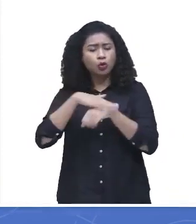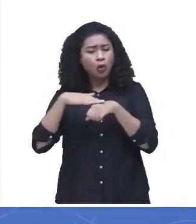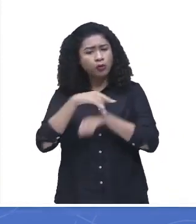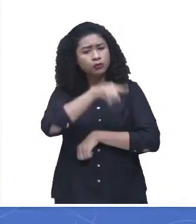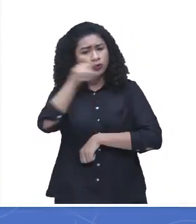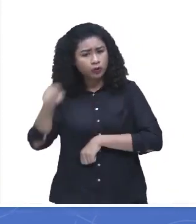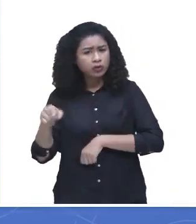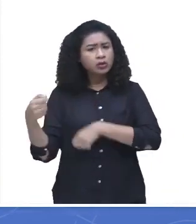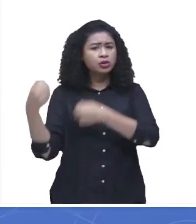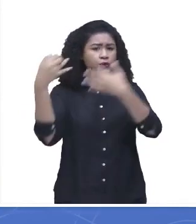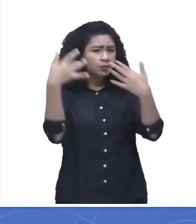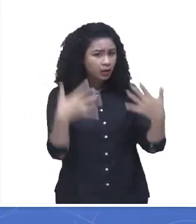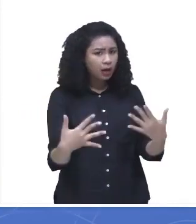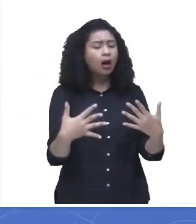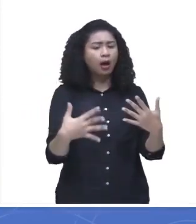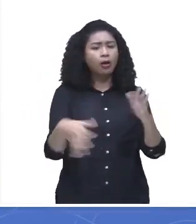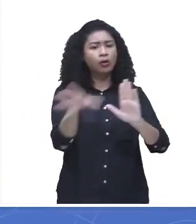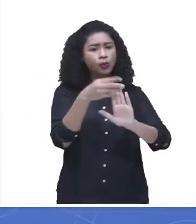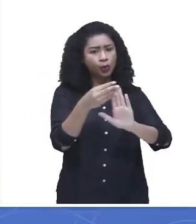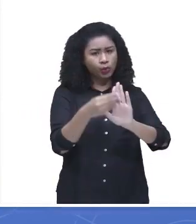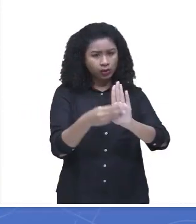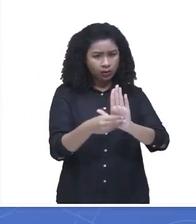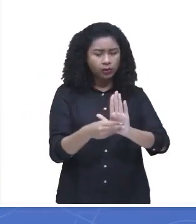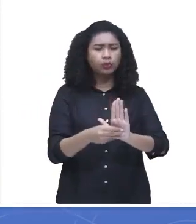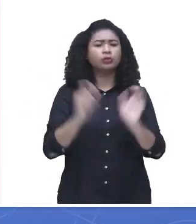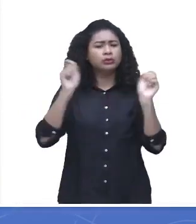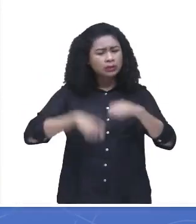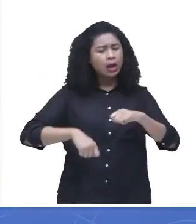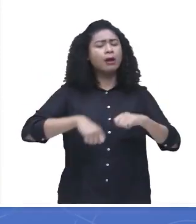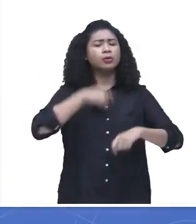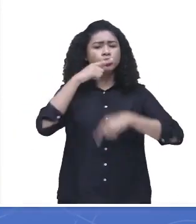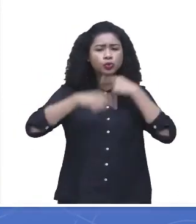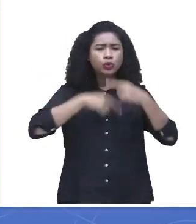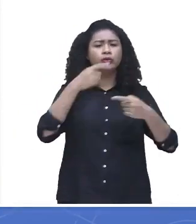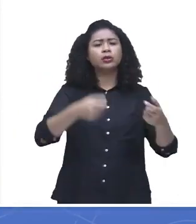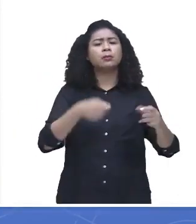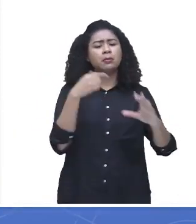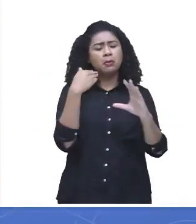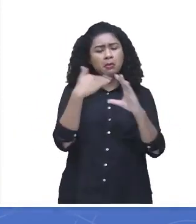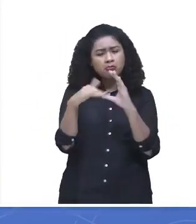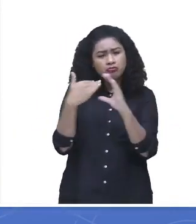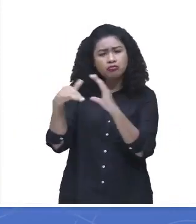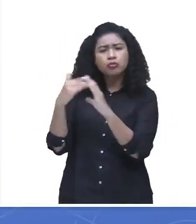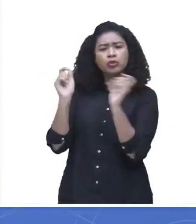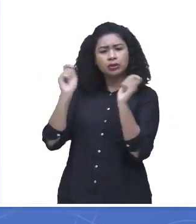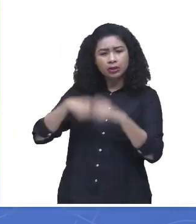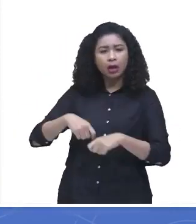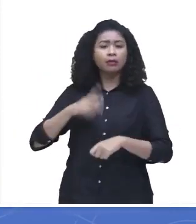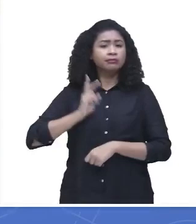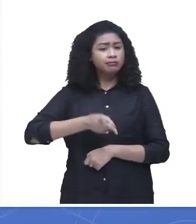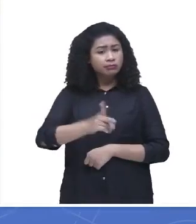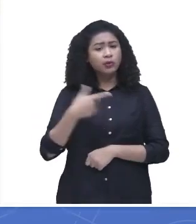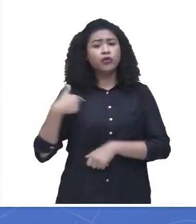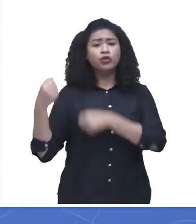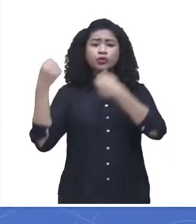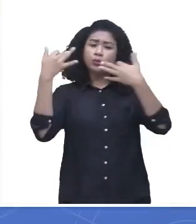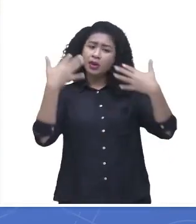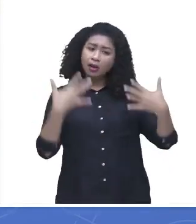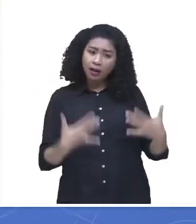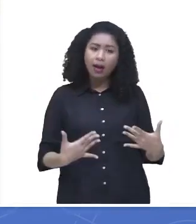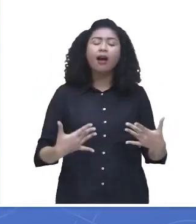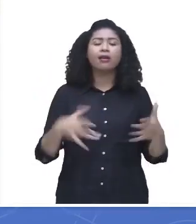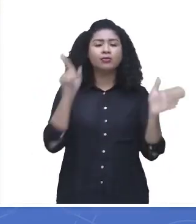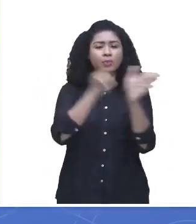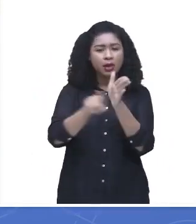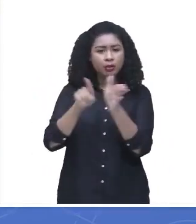aqui também conosco, tá certo? E a gente vai sempre explicar para vocês as questões, não se desesperem, ok? Participem, porque é justamente